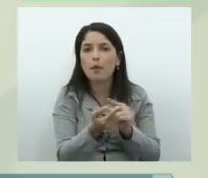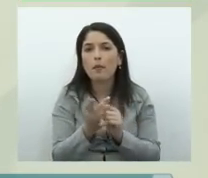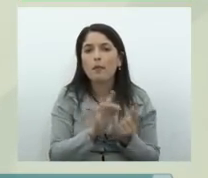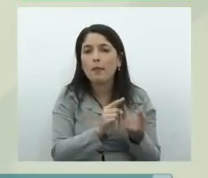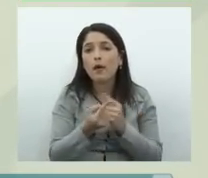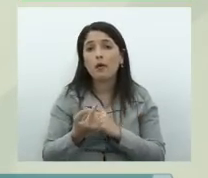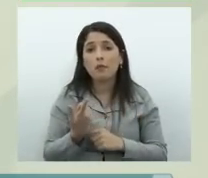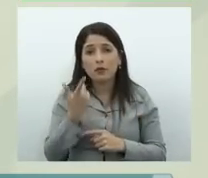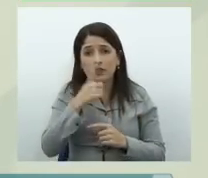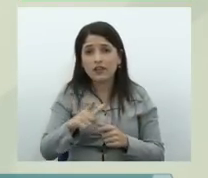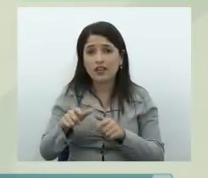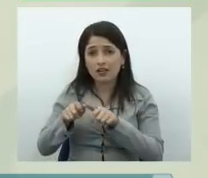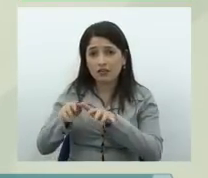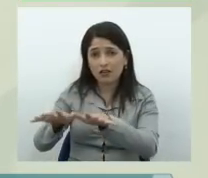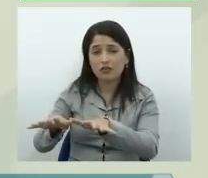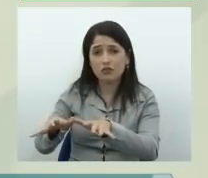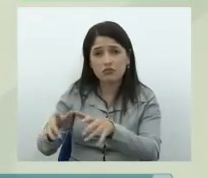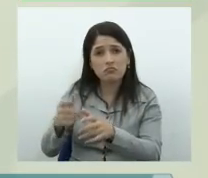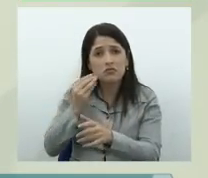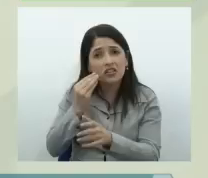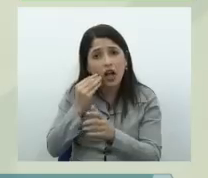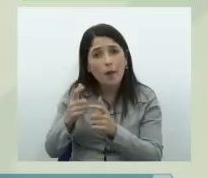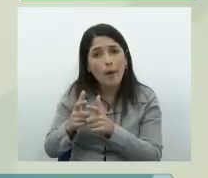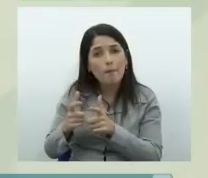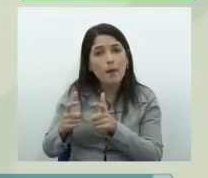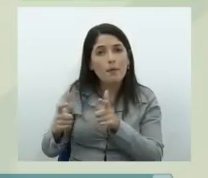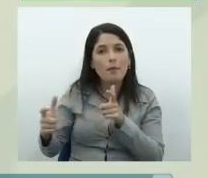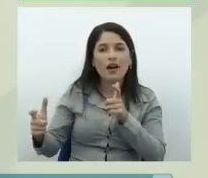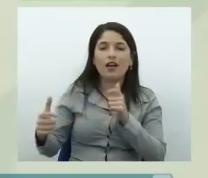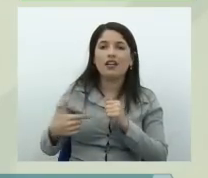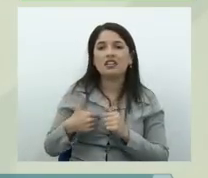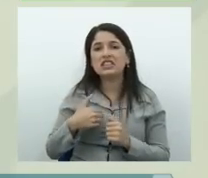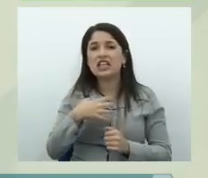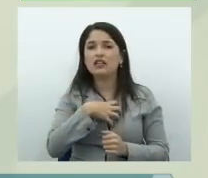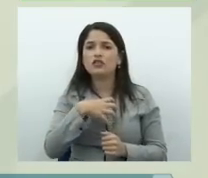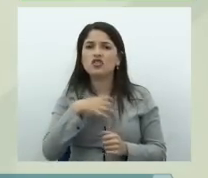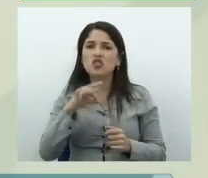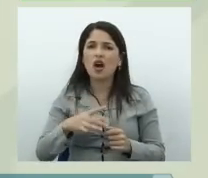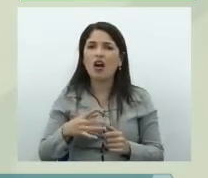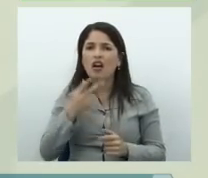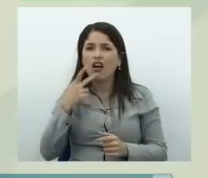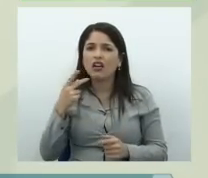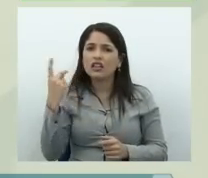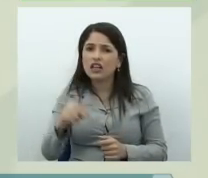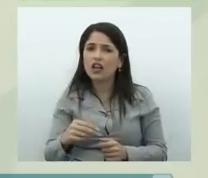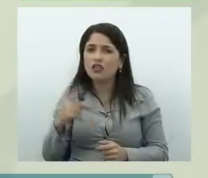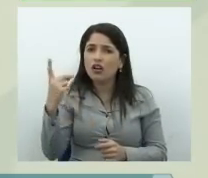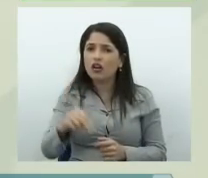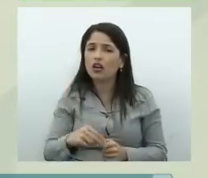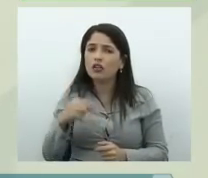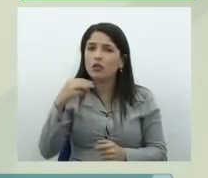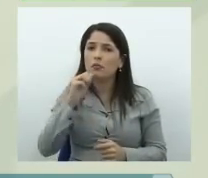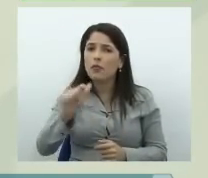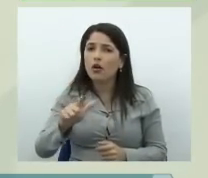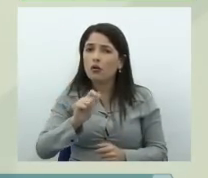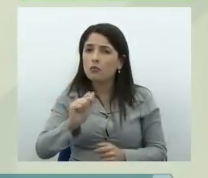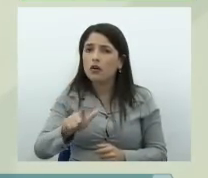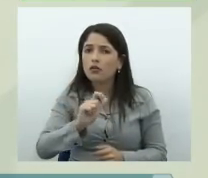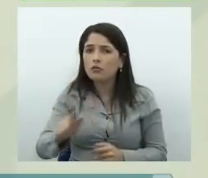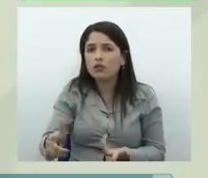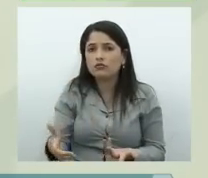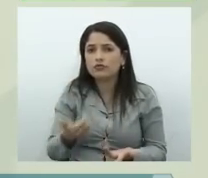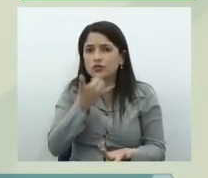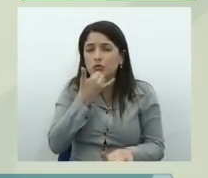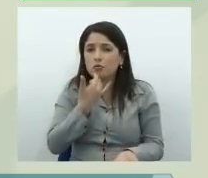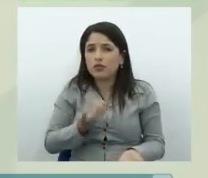crescer. Ficar apenas criticando com um sentimento radical, se tem governo, sou contra, isso é um atraso.